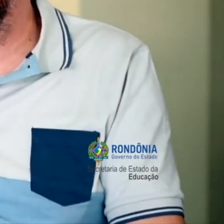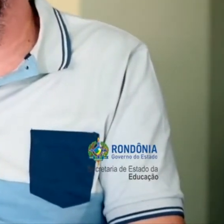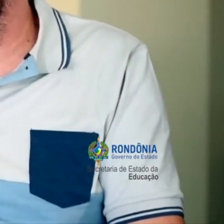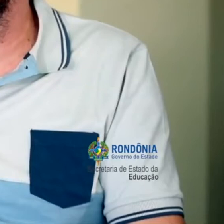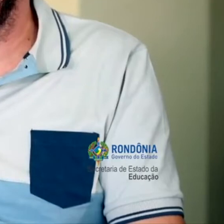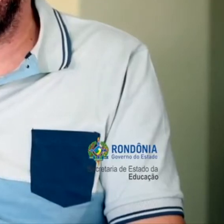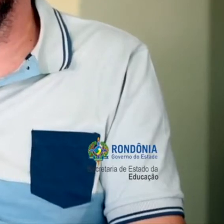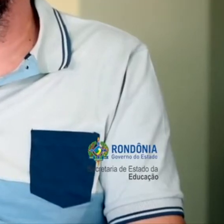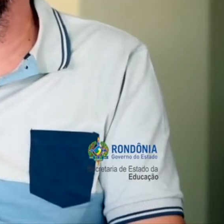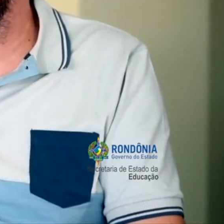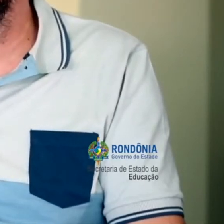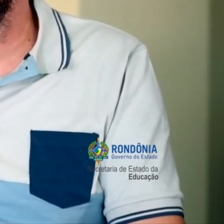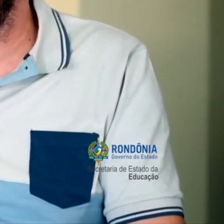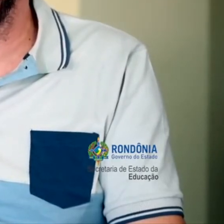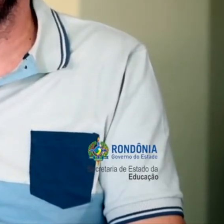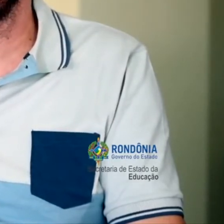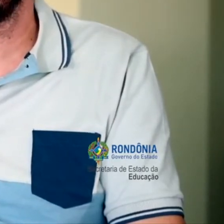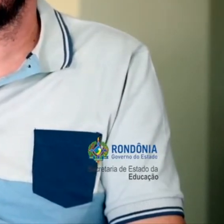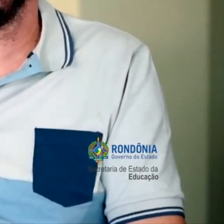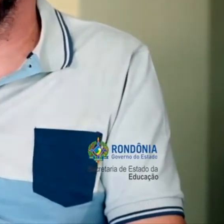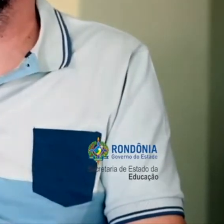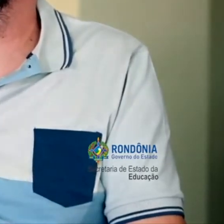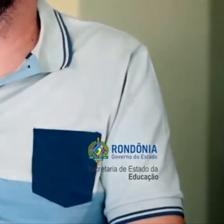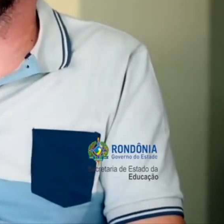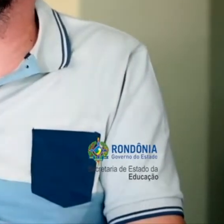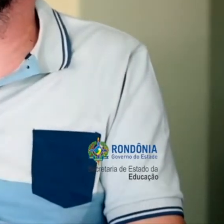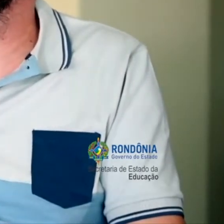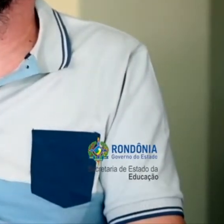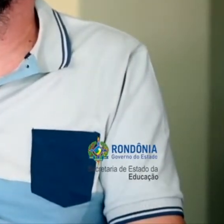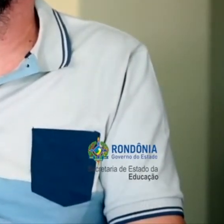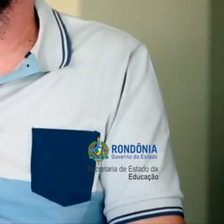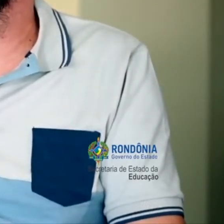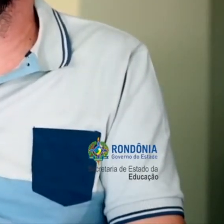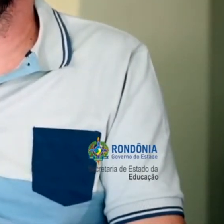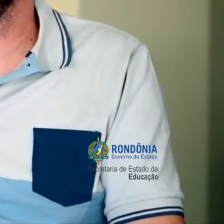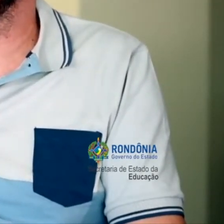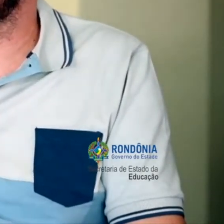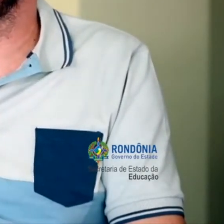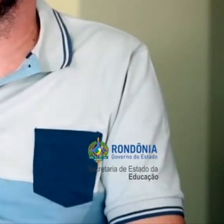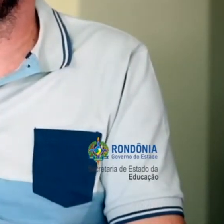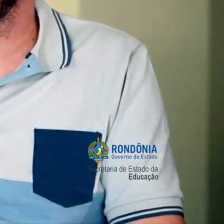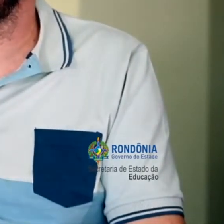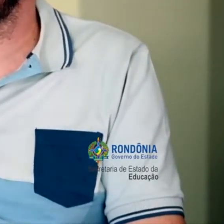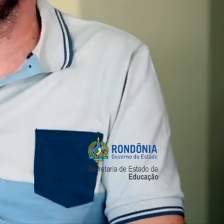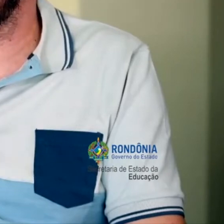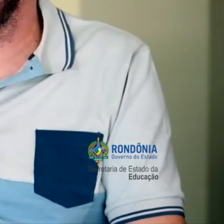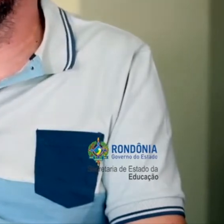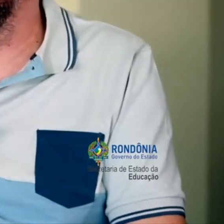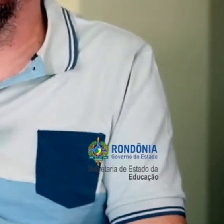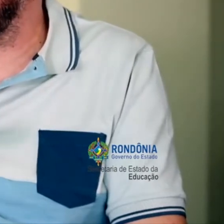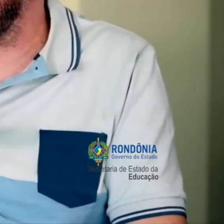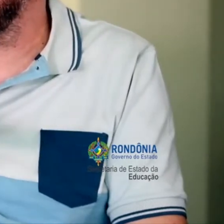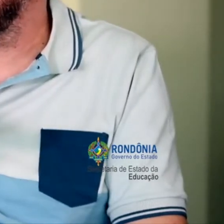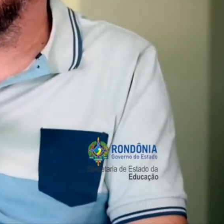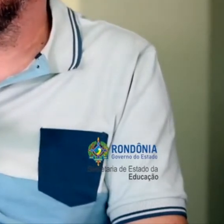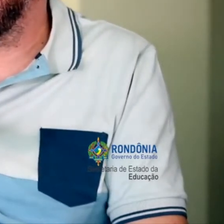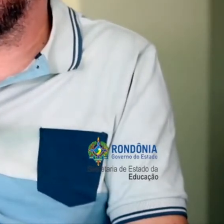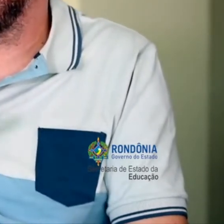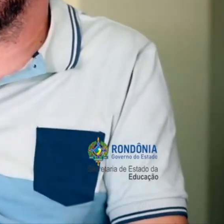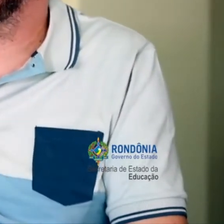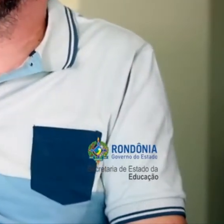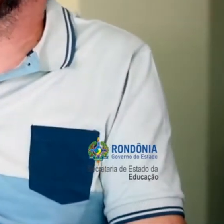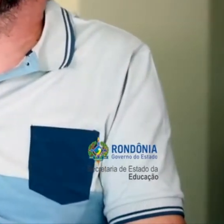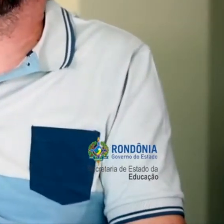escolástica alta, a alta Idade Média, começa o declínio. E o declínio é justamente o afastamento da fé e